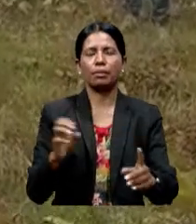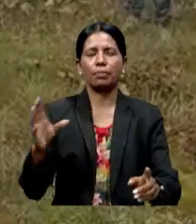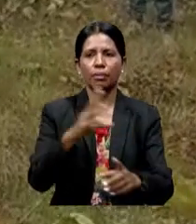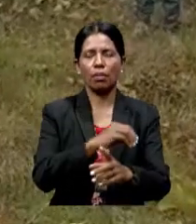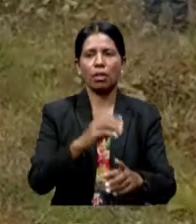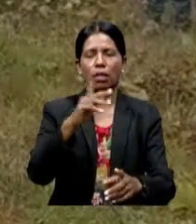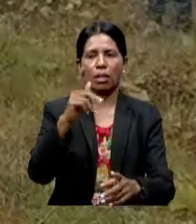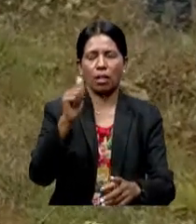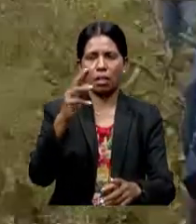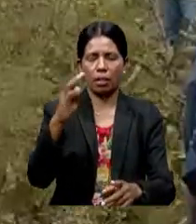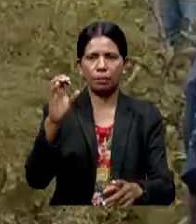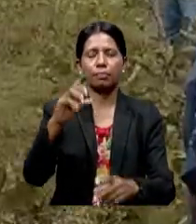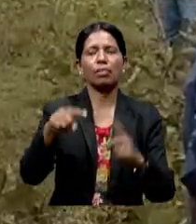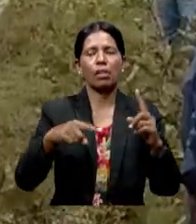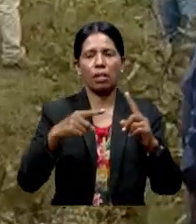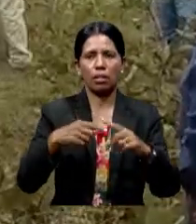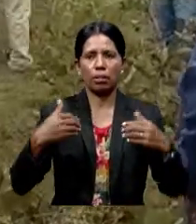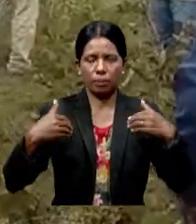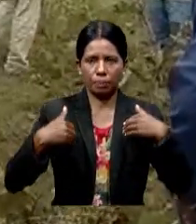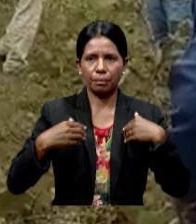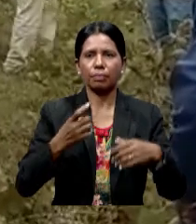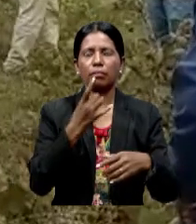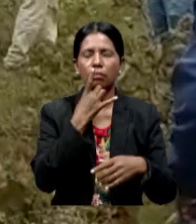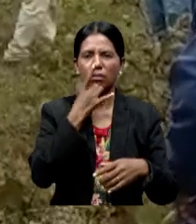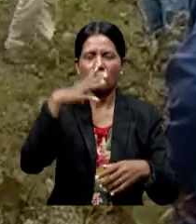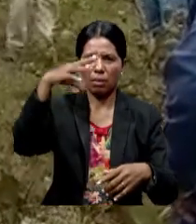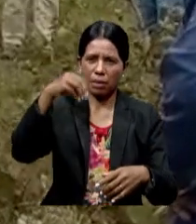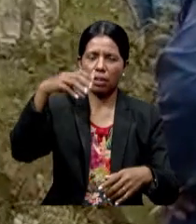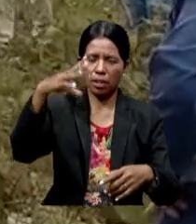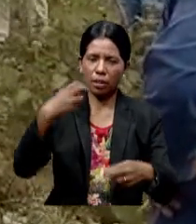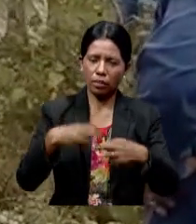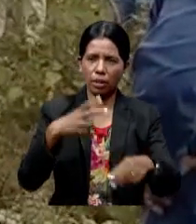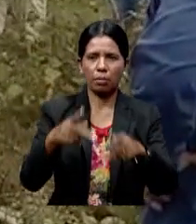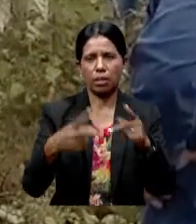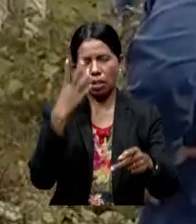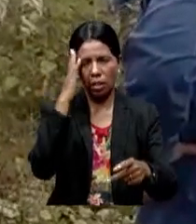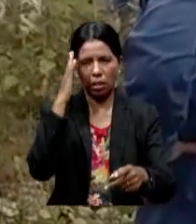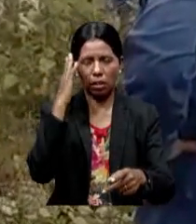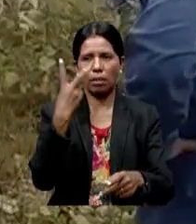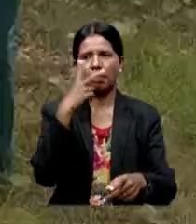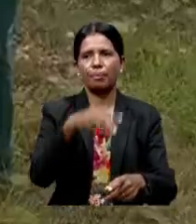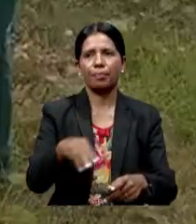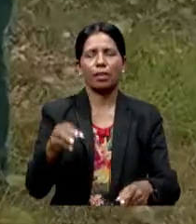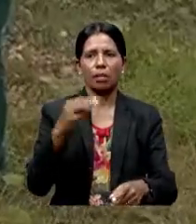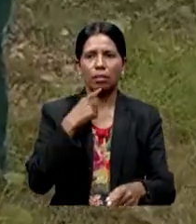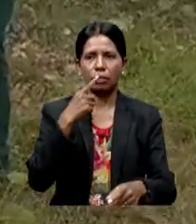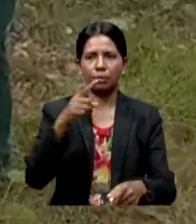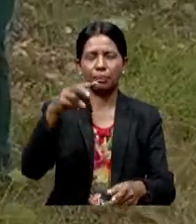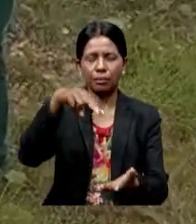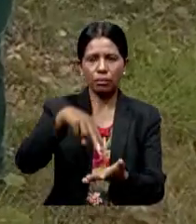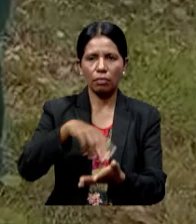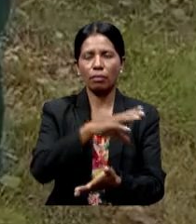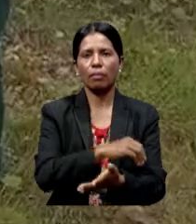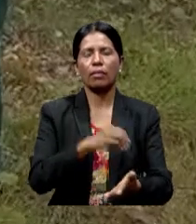kamia. Bain hira kontese sirkuitu ahi matelakan, difisil tekniku sira kontrola. Tambane ministasaun ni se instala transformador